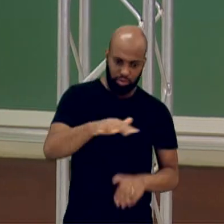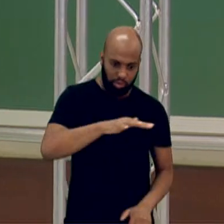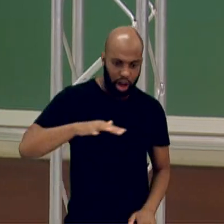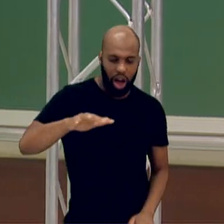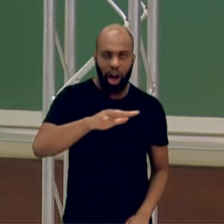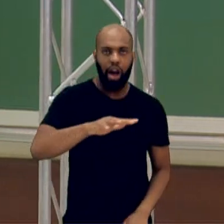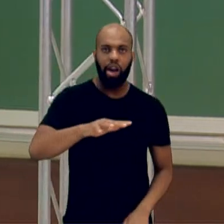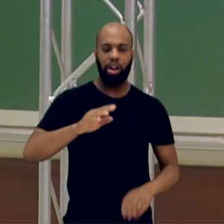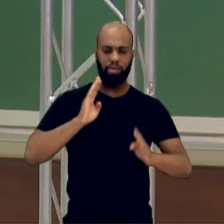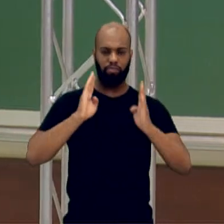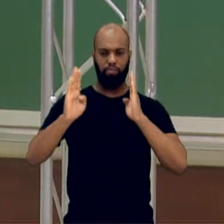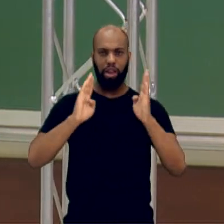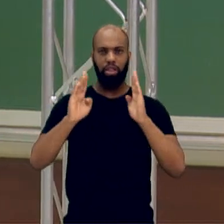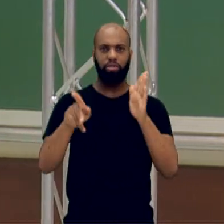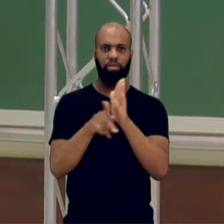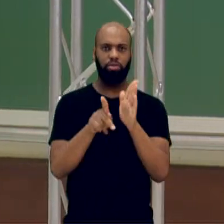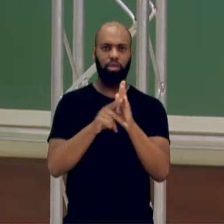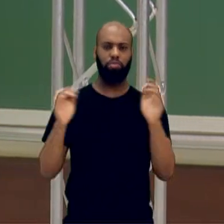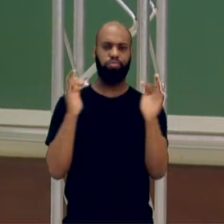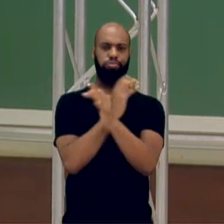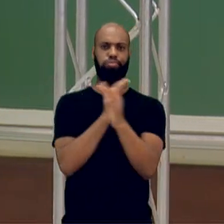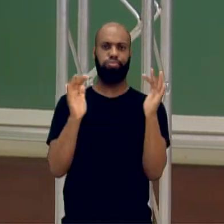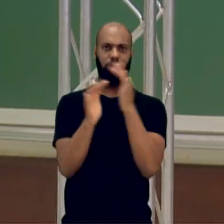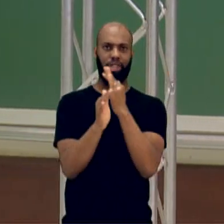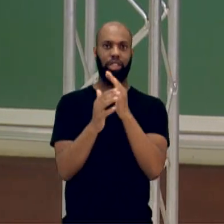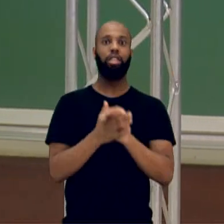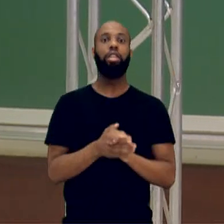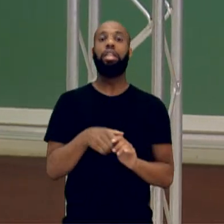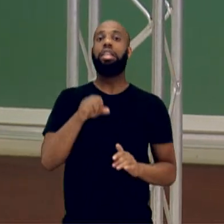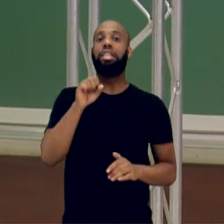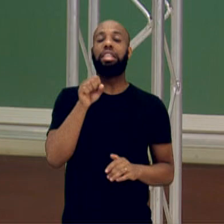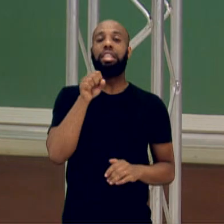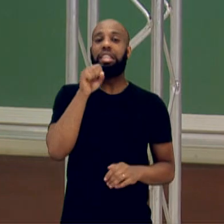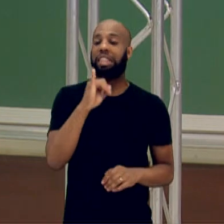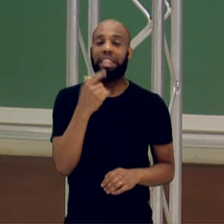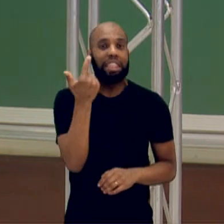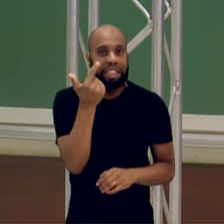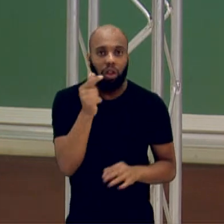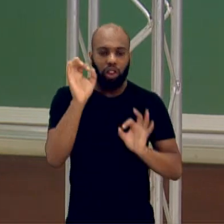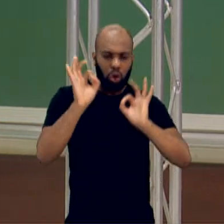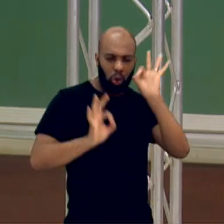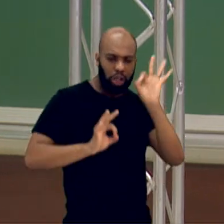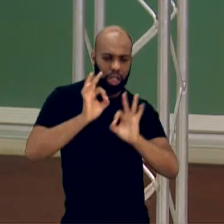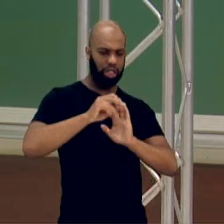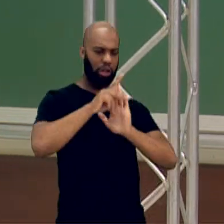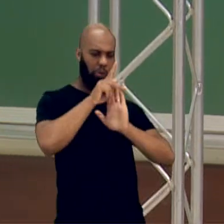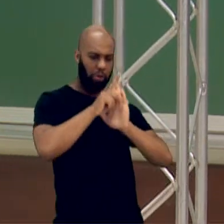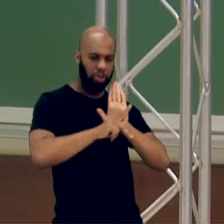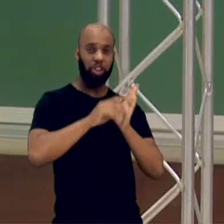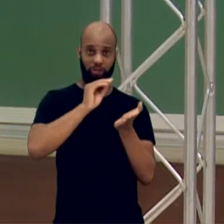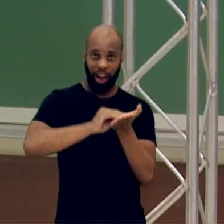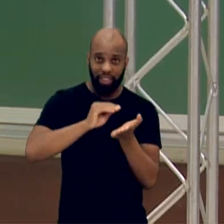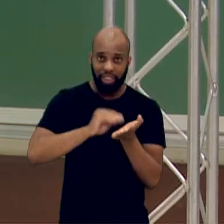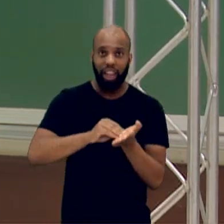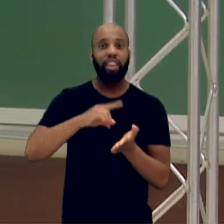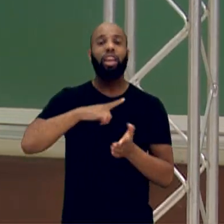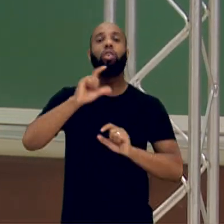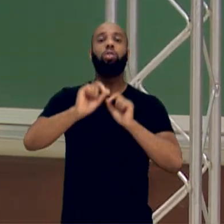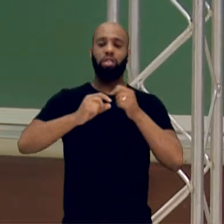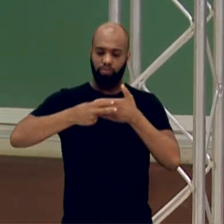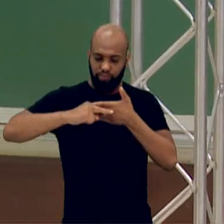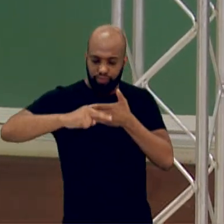nesse processo de urbanização, sem estar planejado, sem estar organizado, eu vou ter como